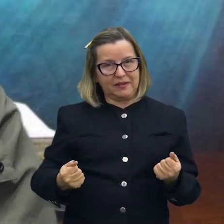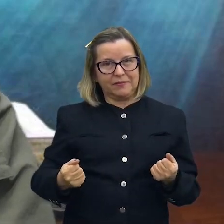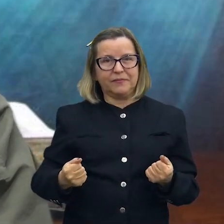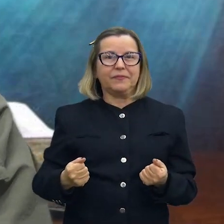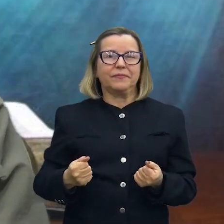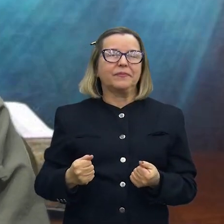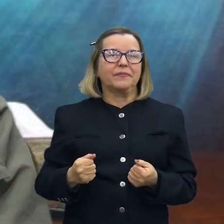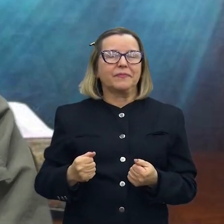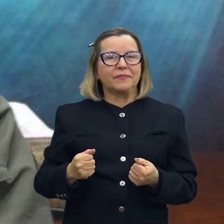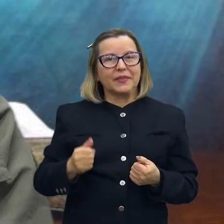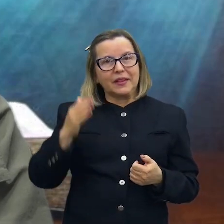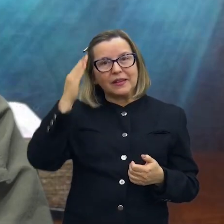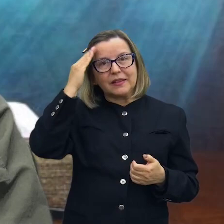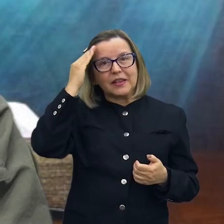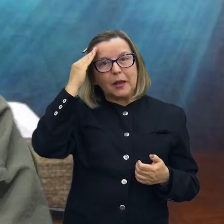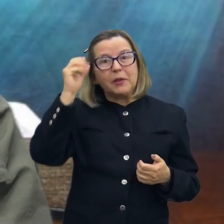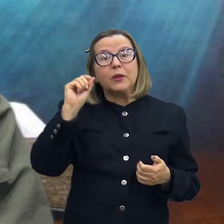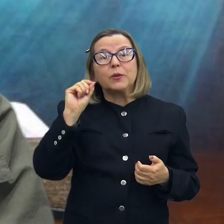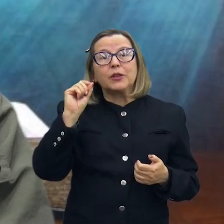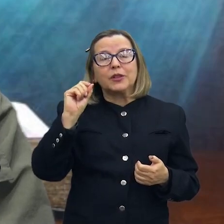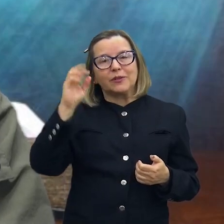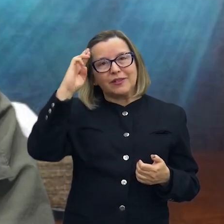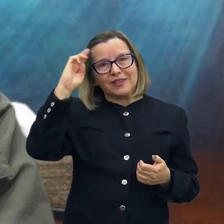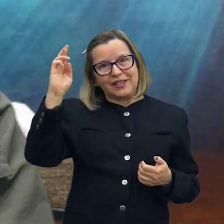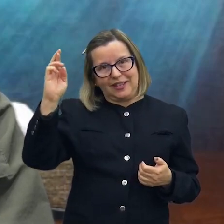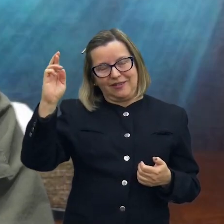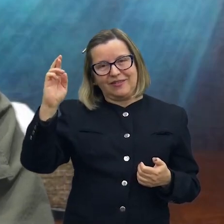uma frase bem interessante.